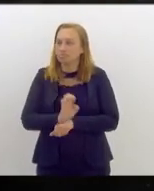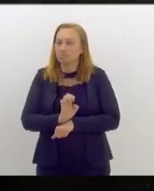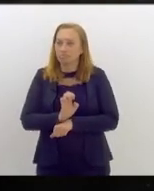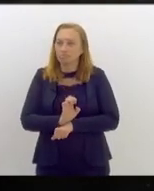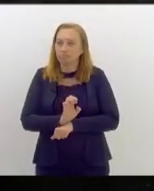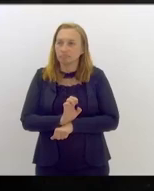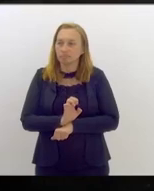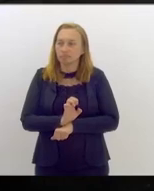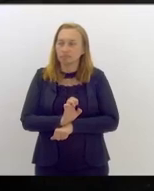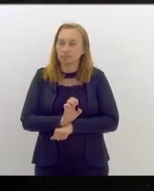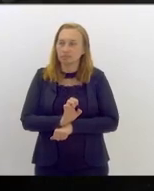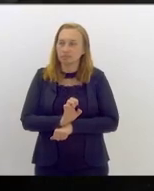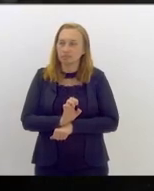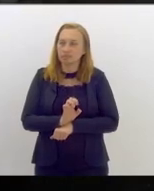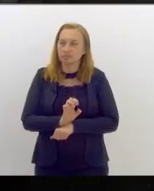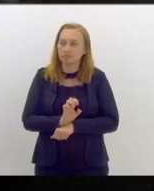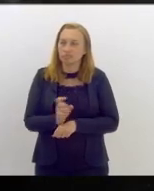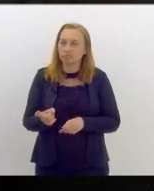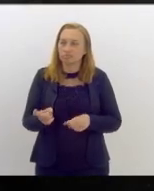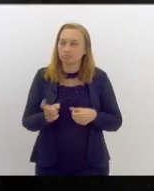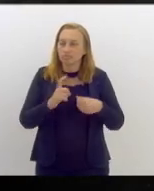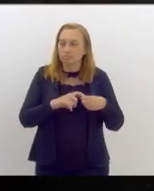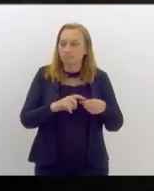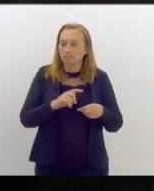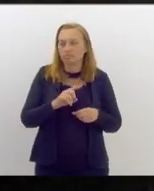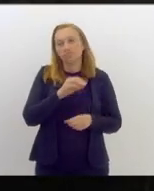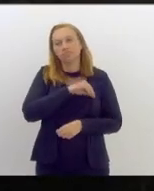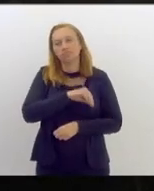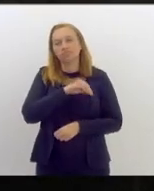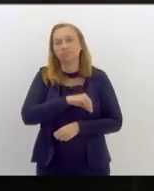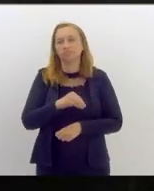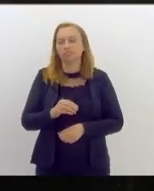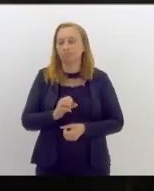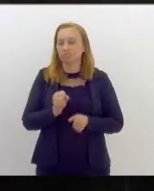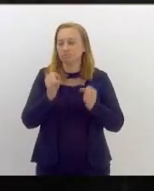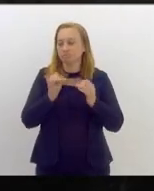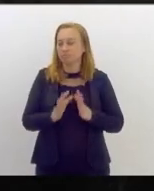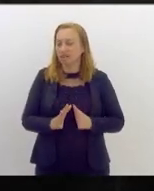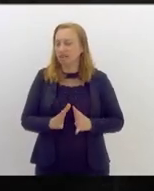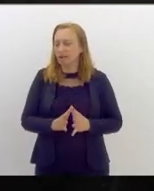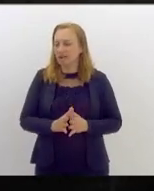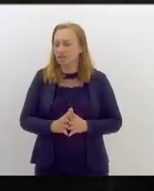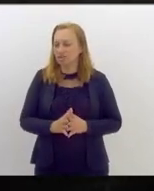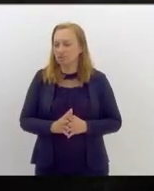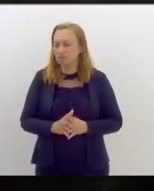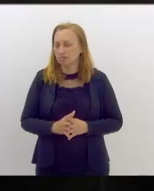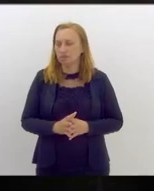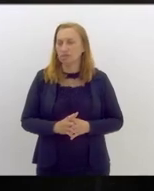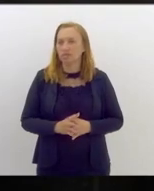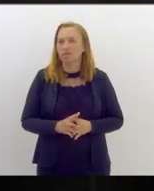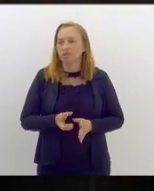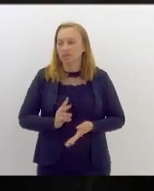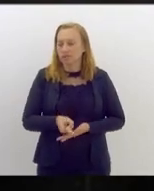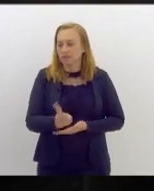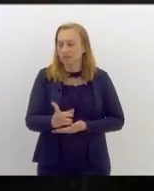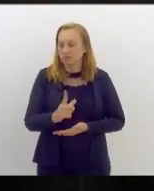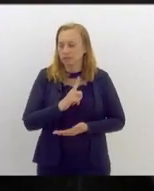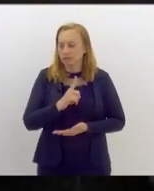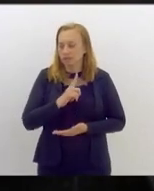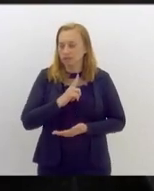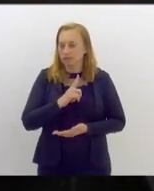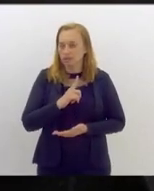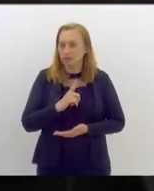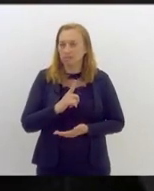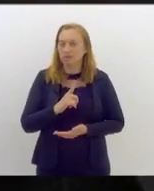das recomposições salariais que diz sempre que a receita